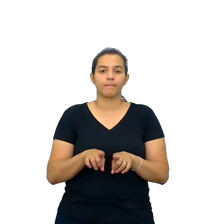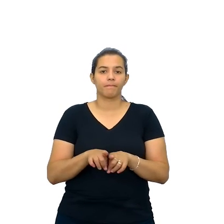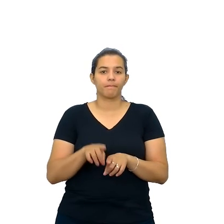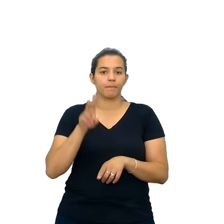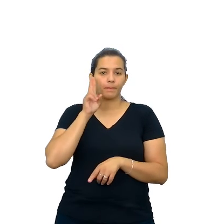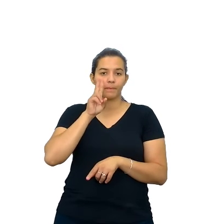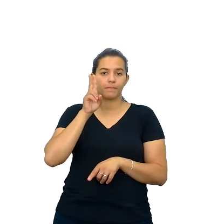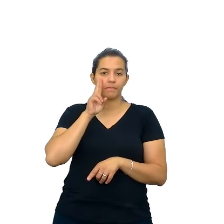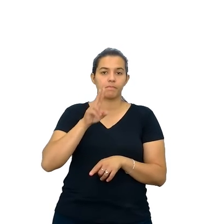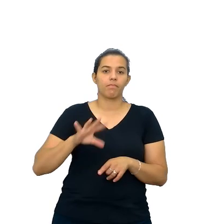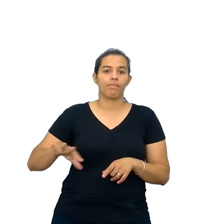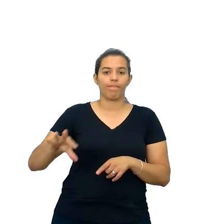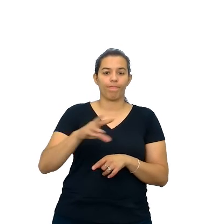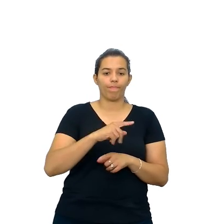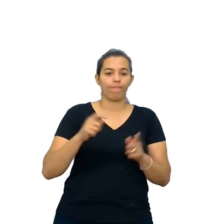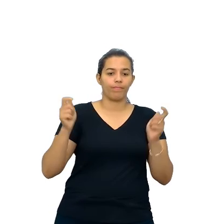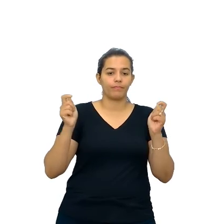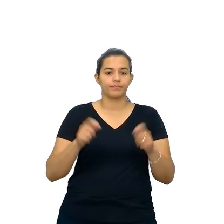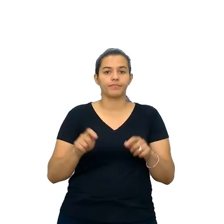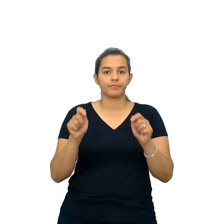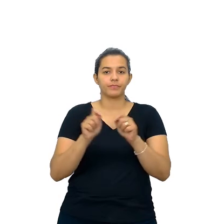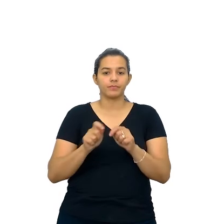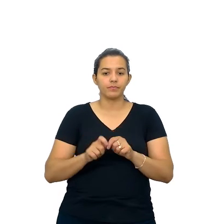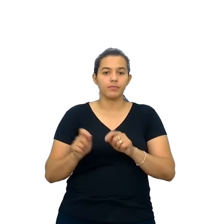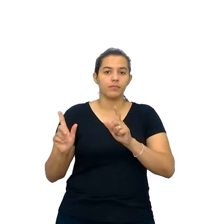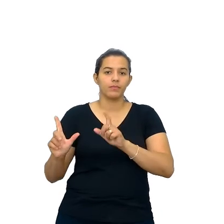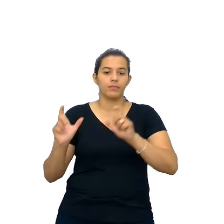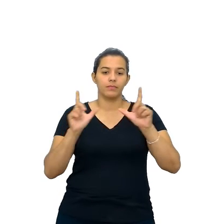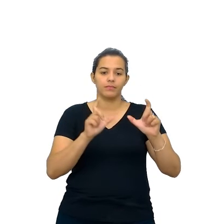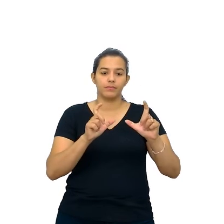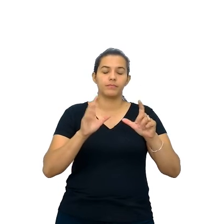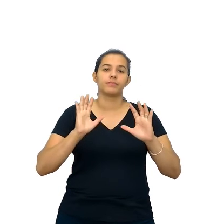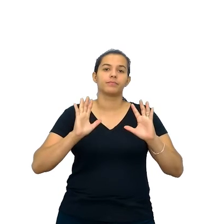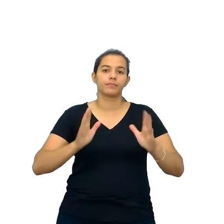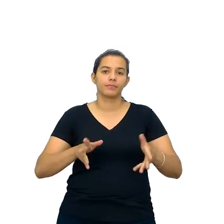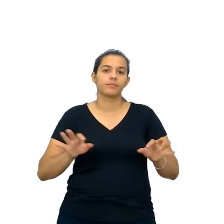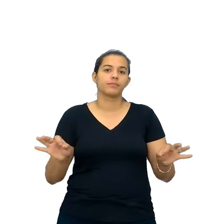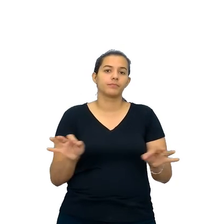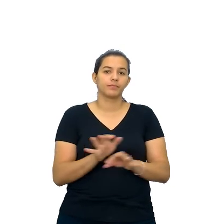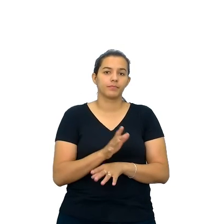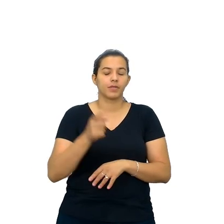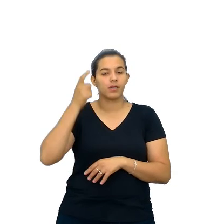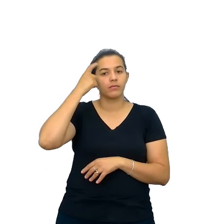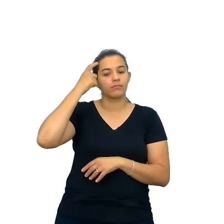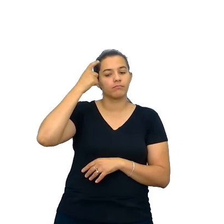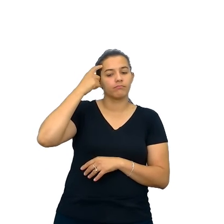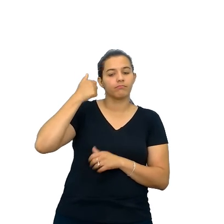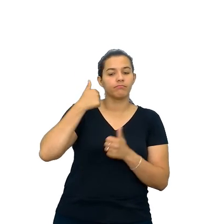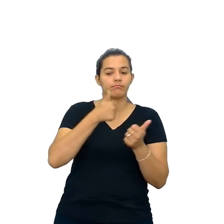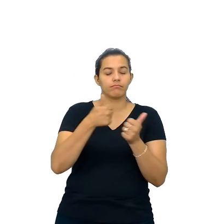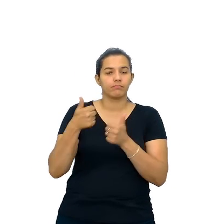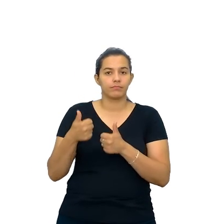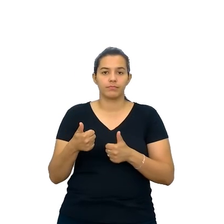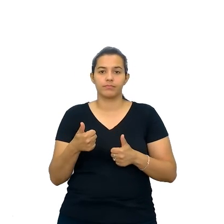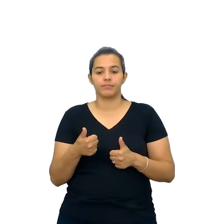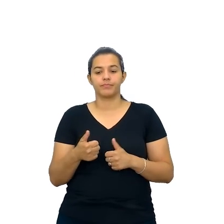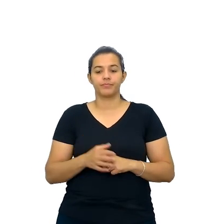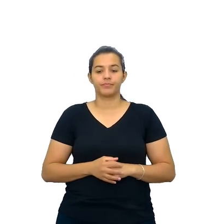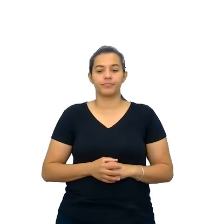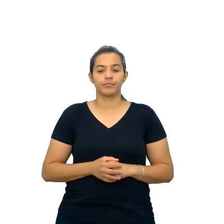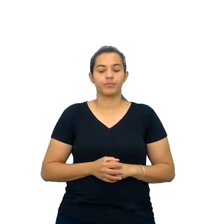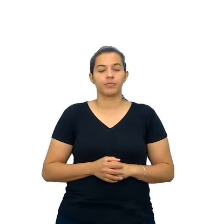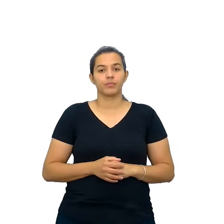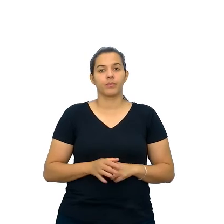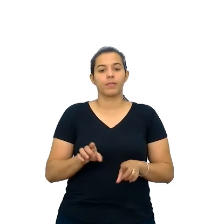que, né, ele faz essa imagem toda, olha, ele já tem uma imagem mental, então